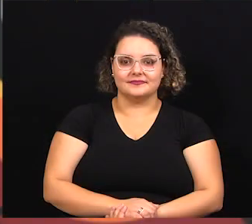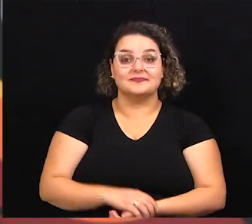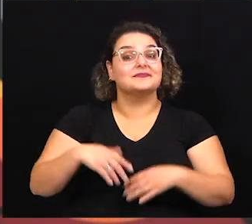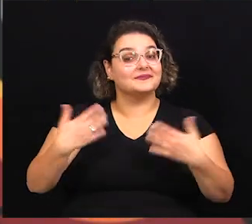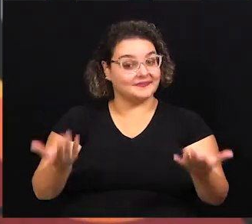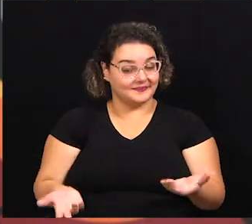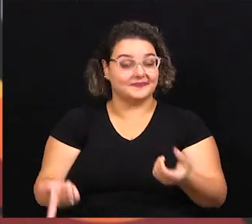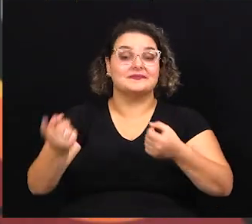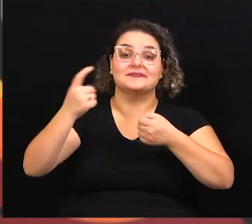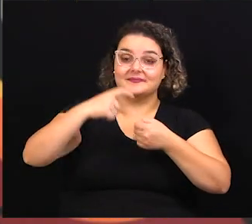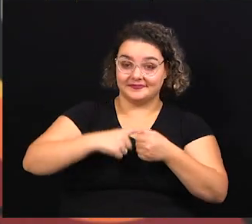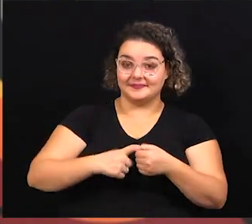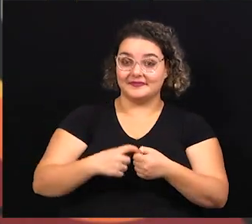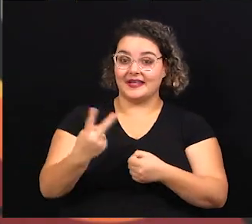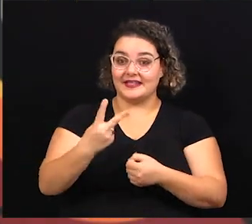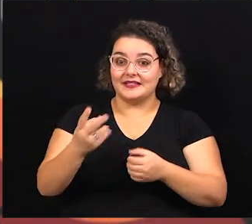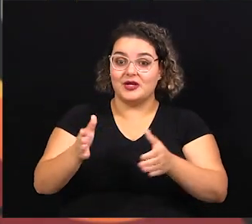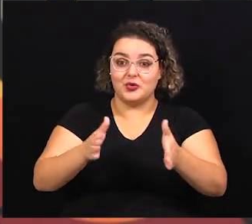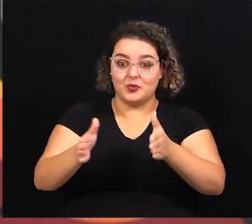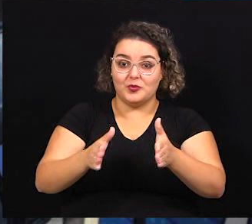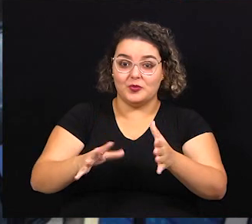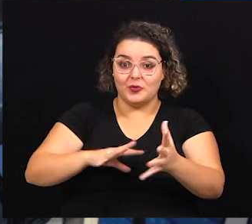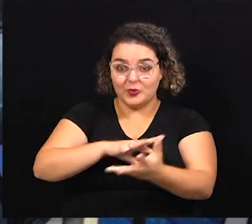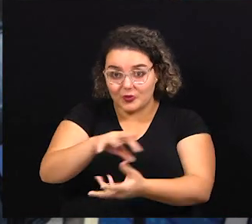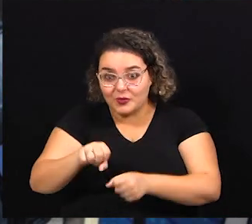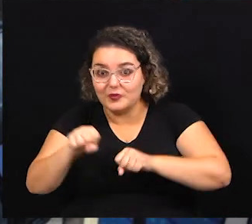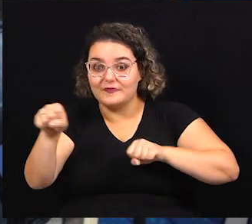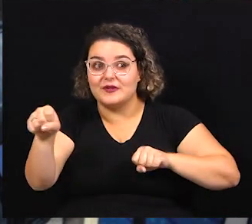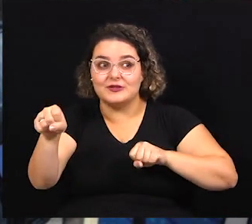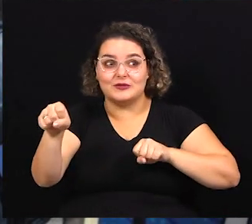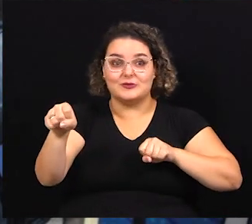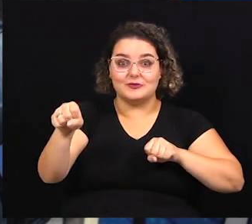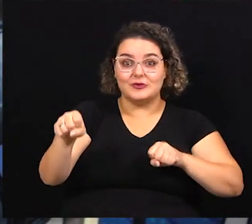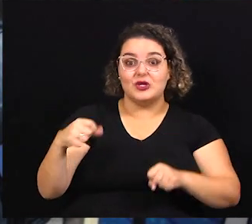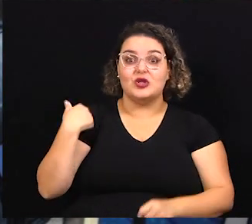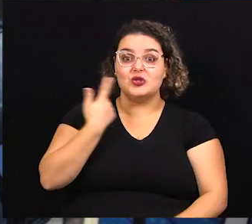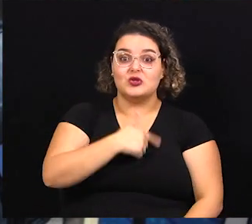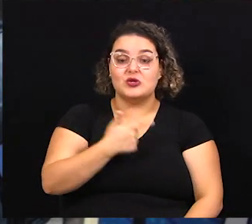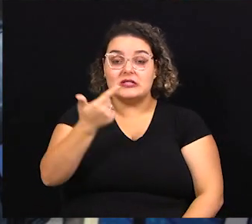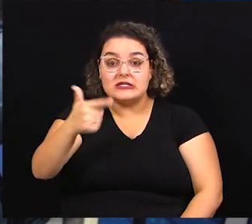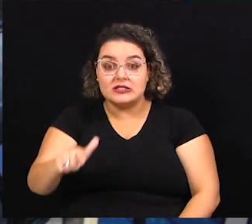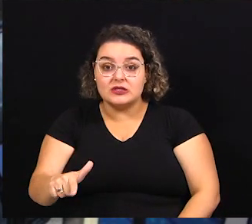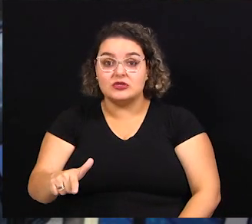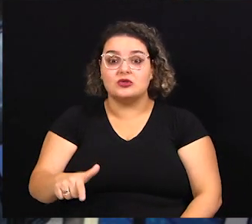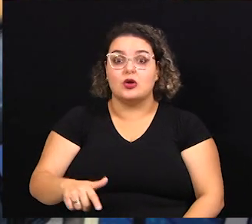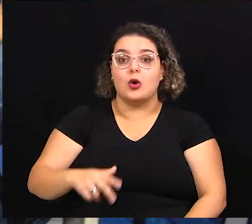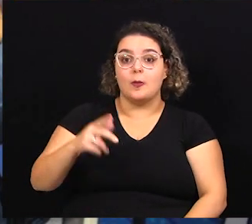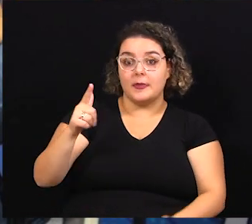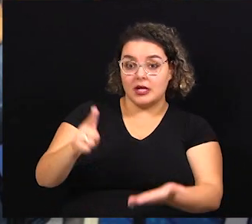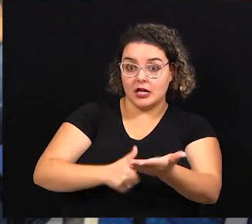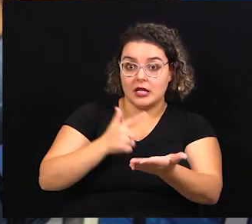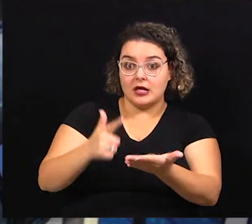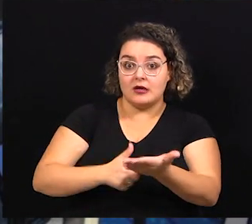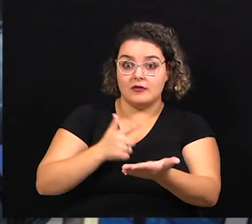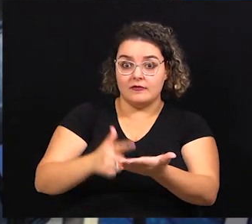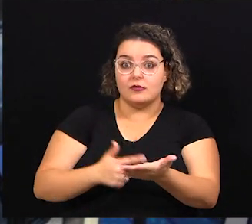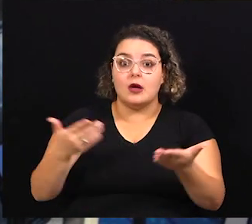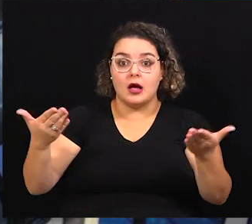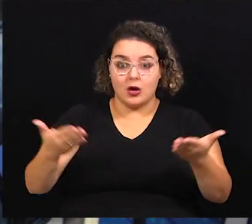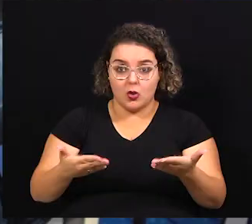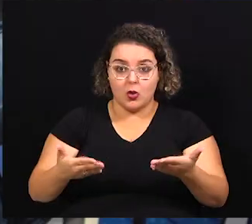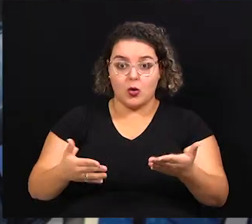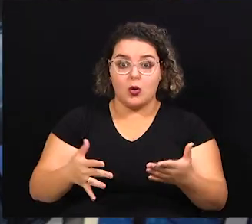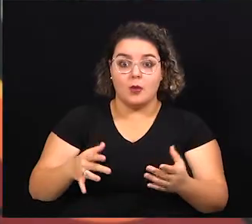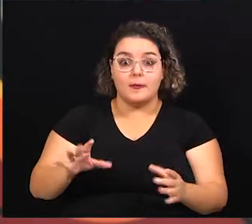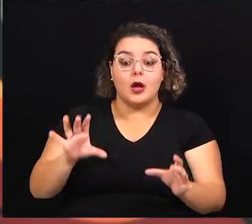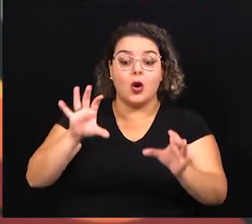Estamos de volta, segundo bloco do Universo Épico. E a gente segue aqui falando sobre livro. Agora, olha só quem está